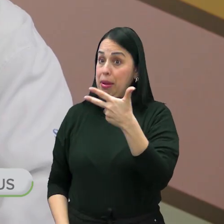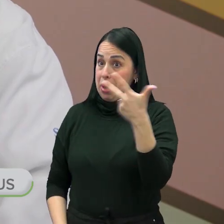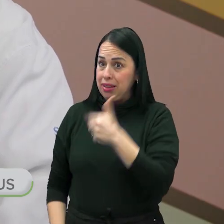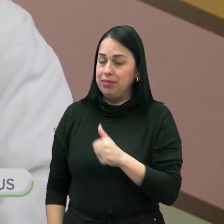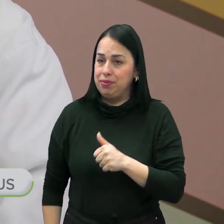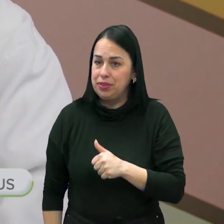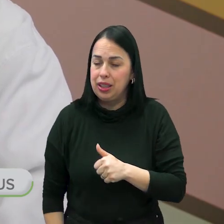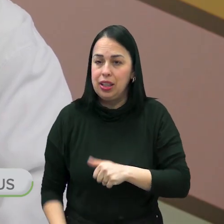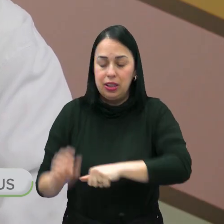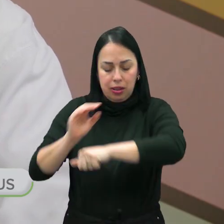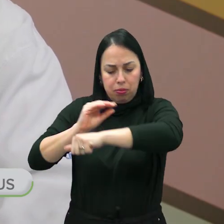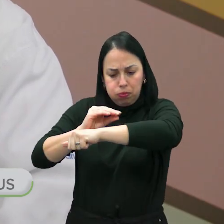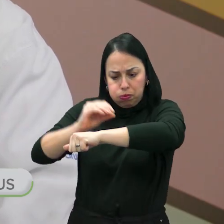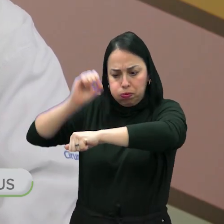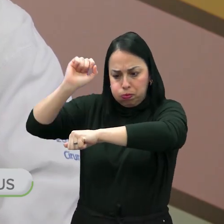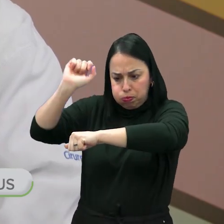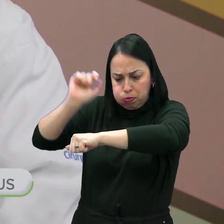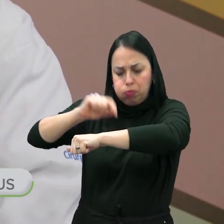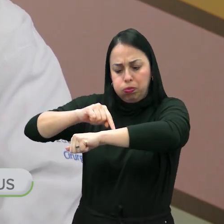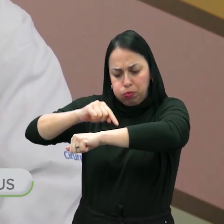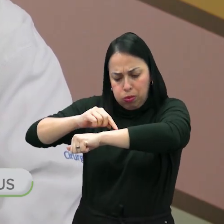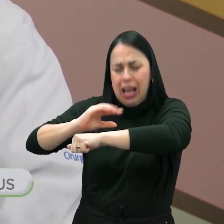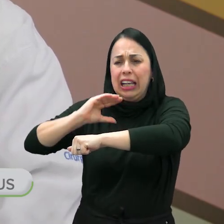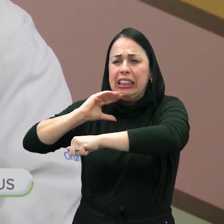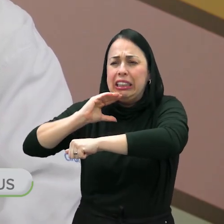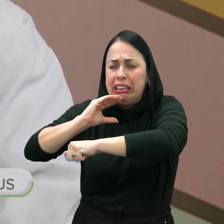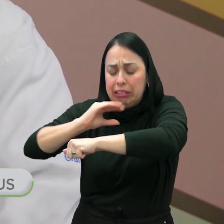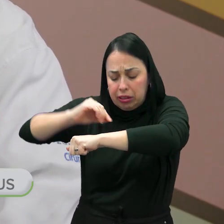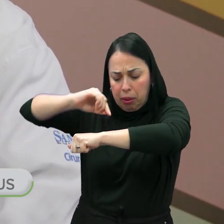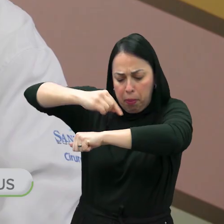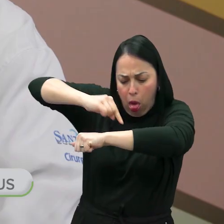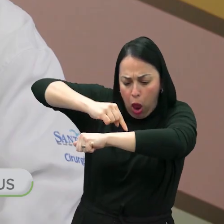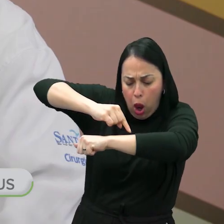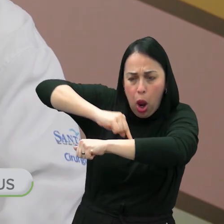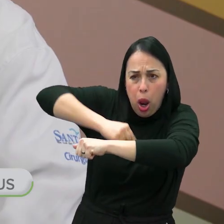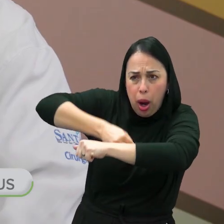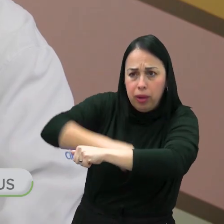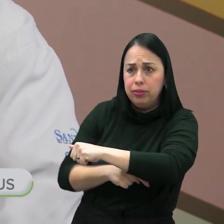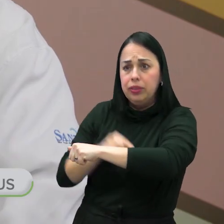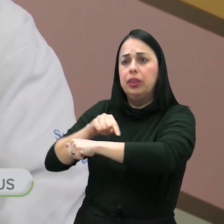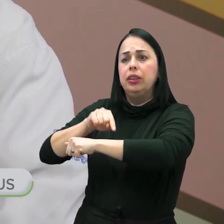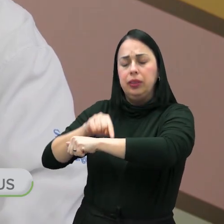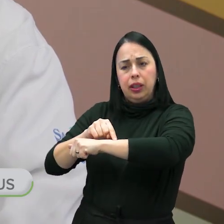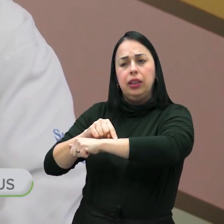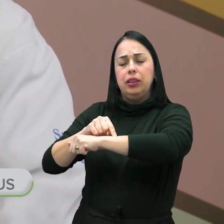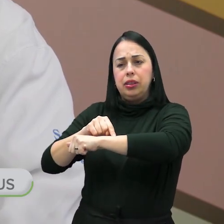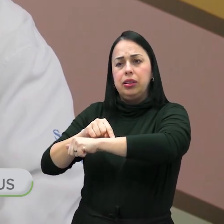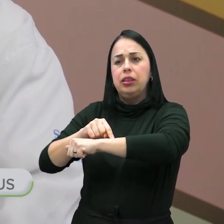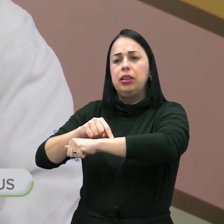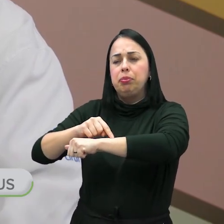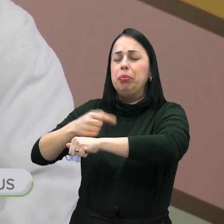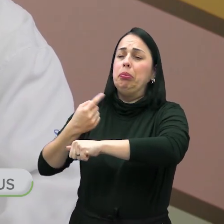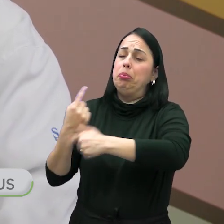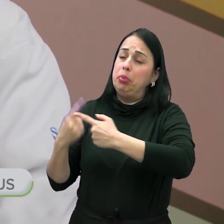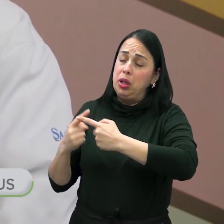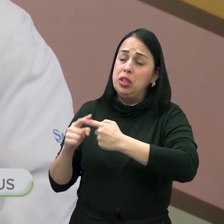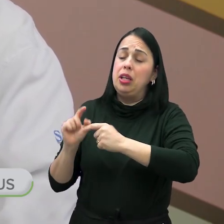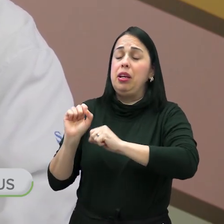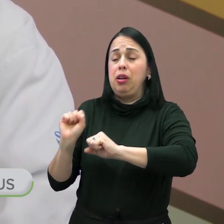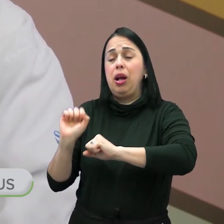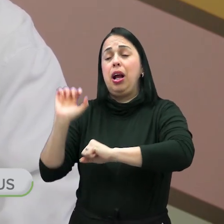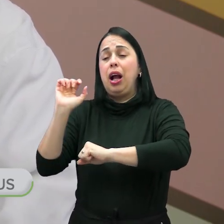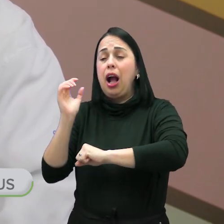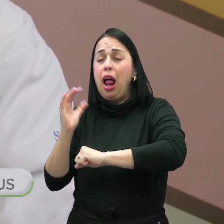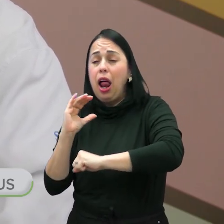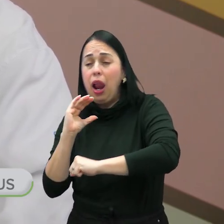grau, quando todas as camadas da pele, epiderme e derme, são destruídas pelo calor, ou pode ser frio,